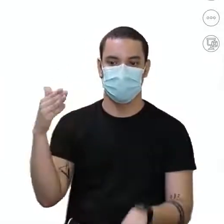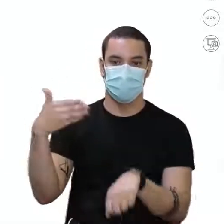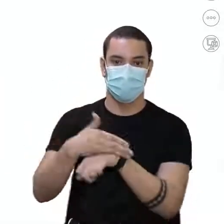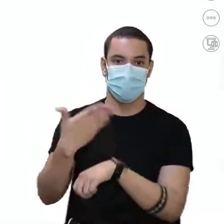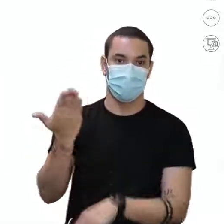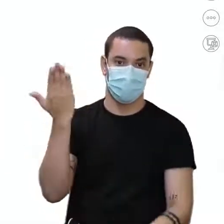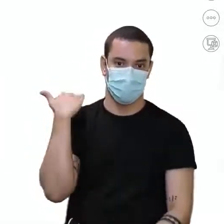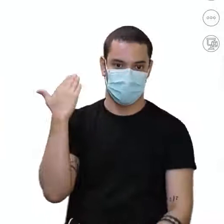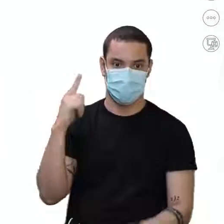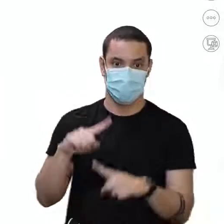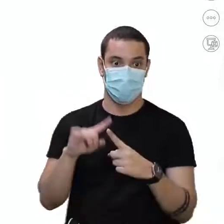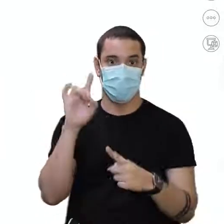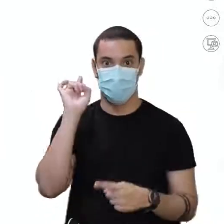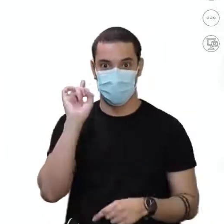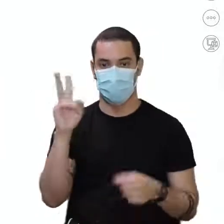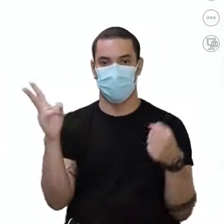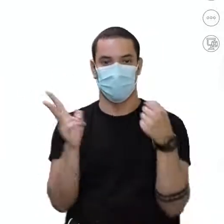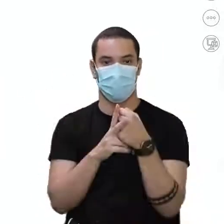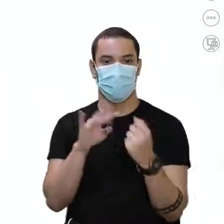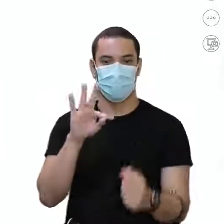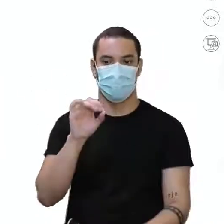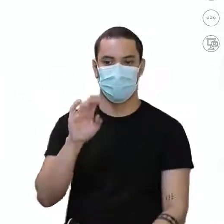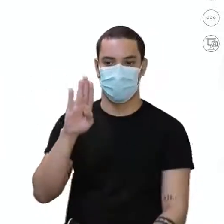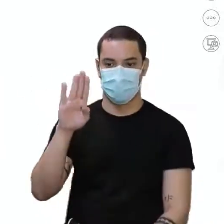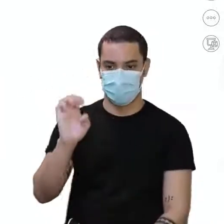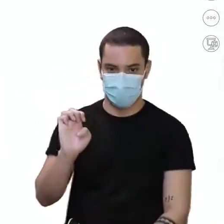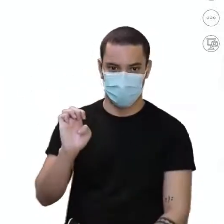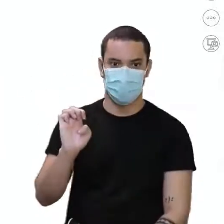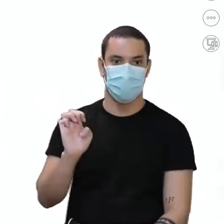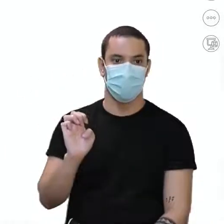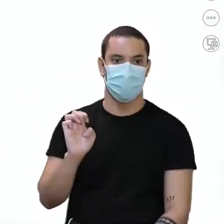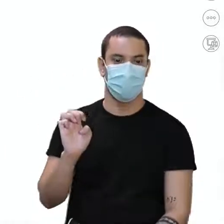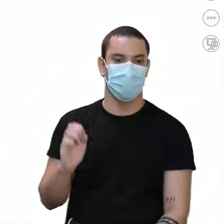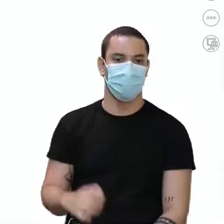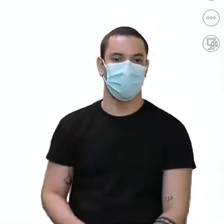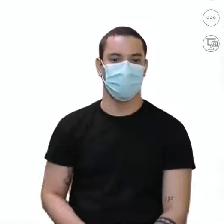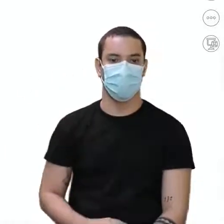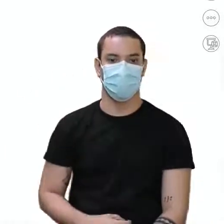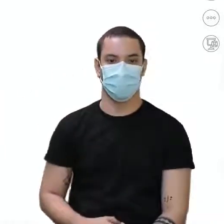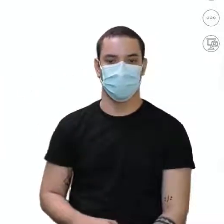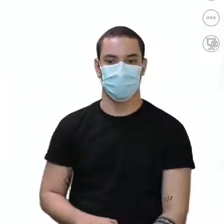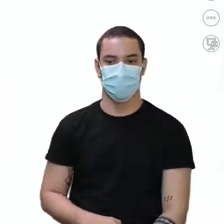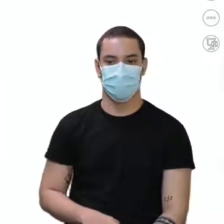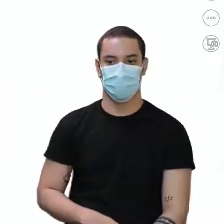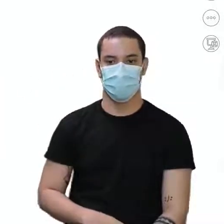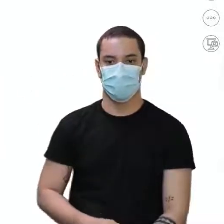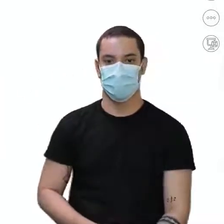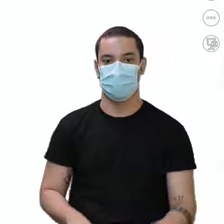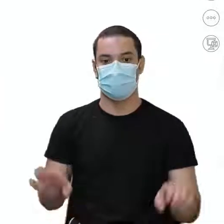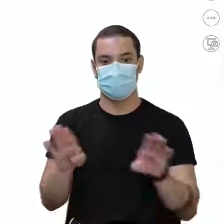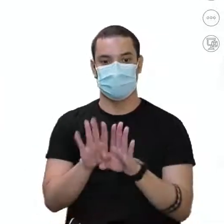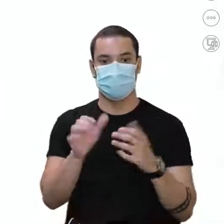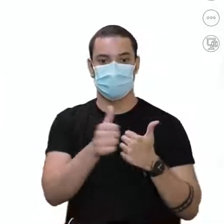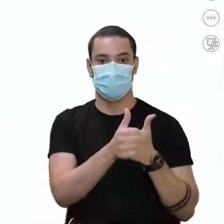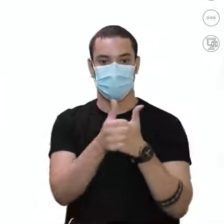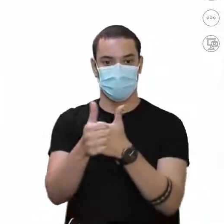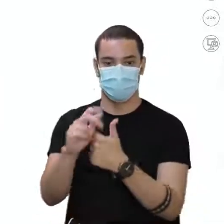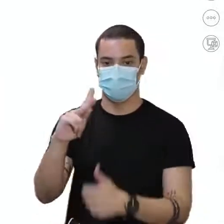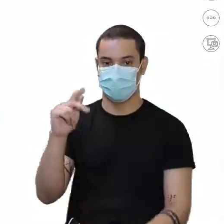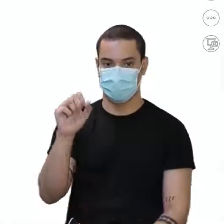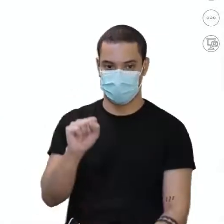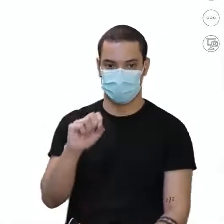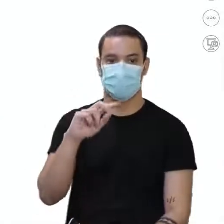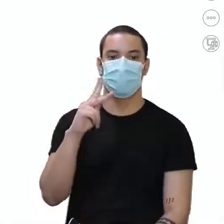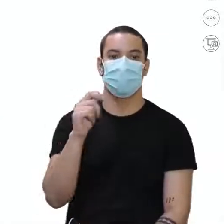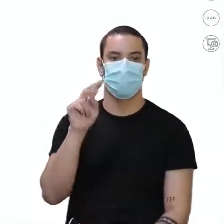verbo to be vem no particípio passado, que é o verbo been. Vamos usar ainda os meus auxiliares, has e have, eles vão vir na